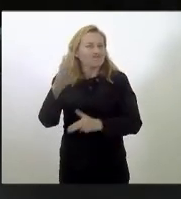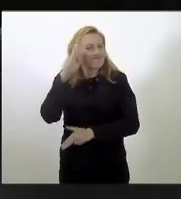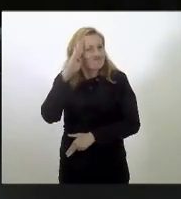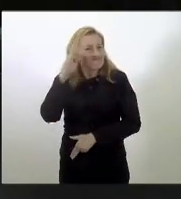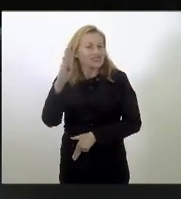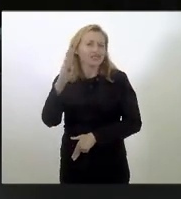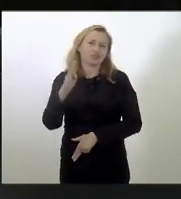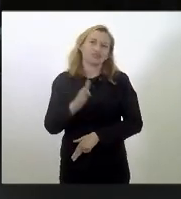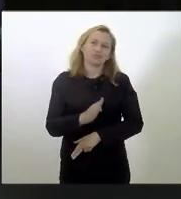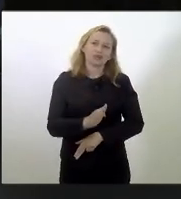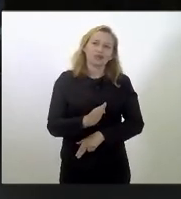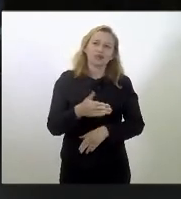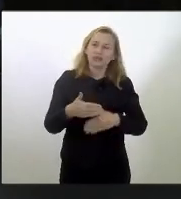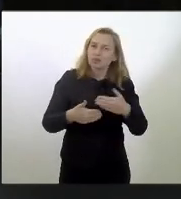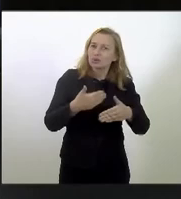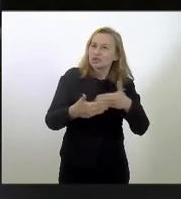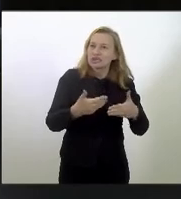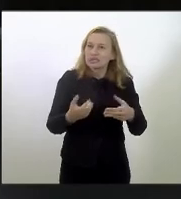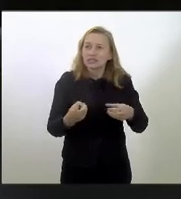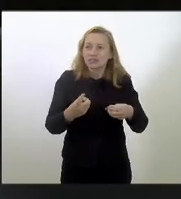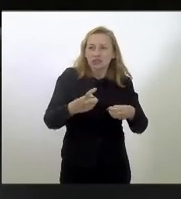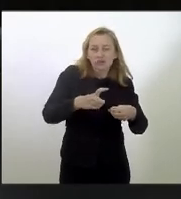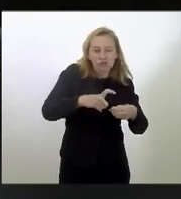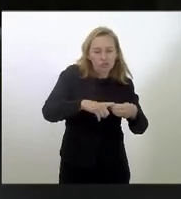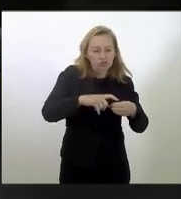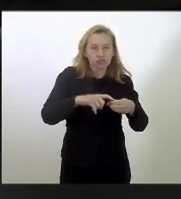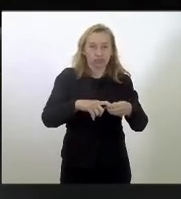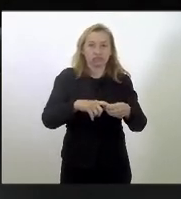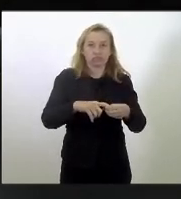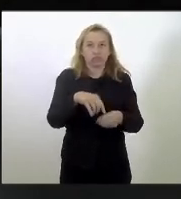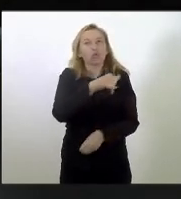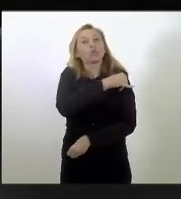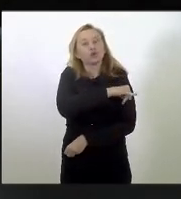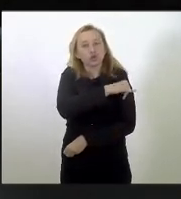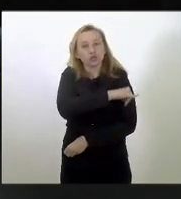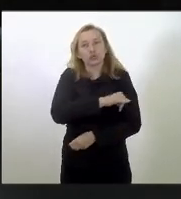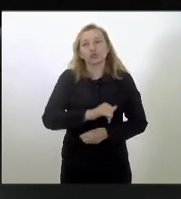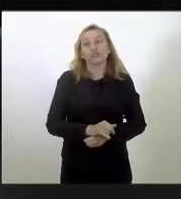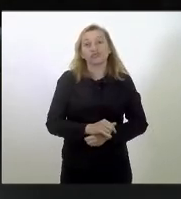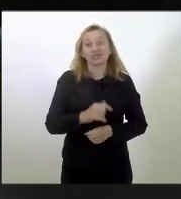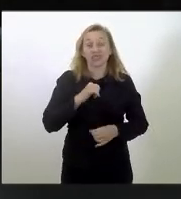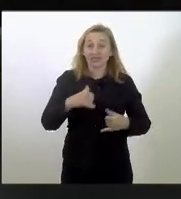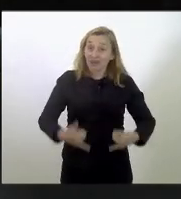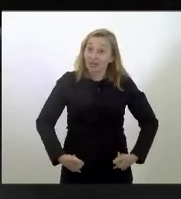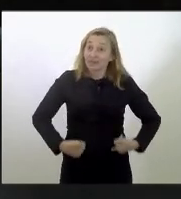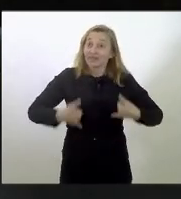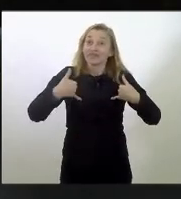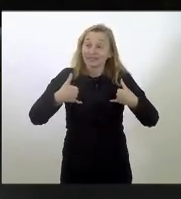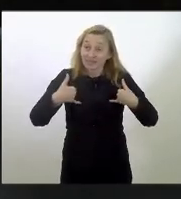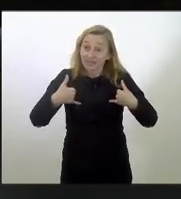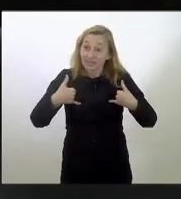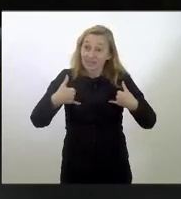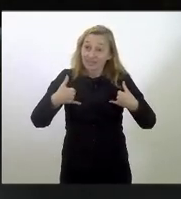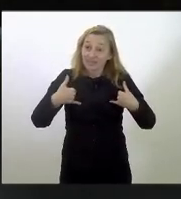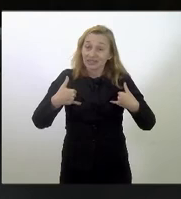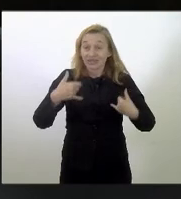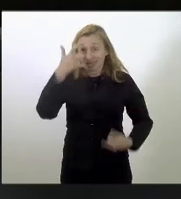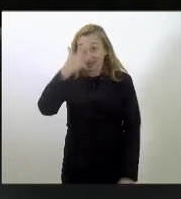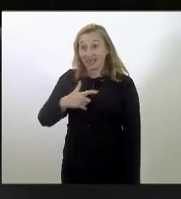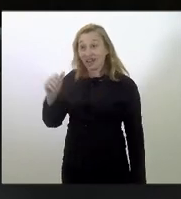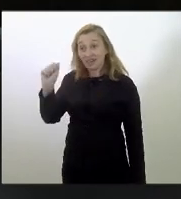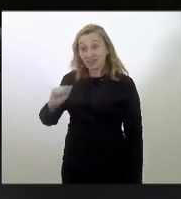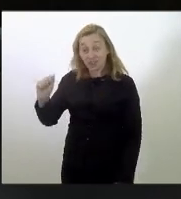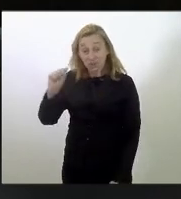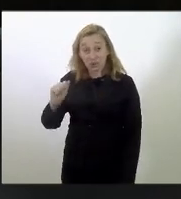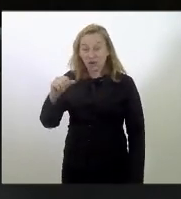fundamental nesse processo de retomada do Rio de Janeiro. Eu que tive a honra e a felicidade de ser assessor nessa casa,